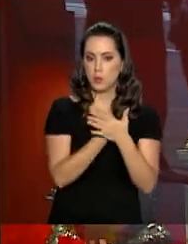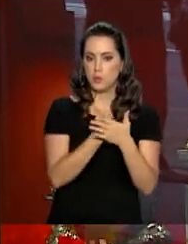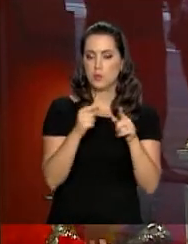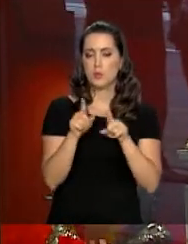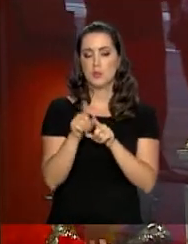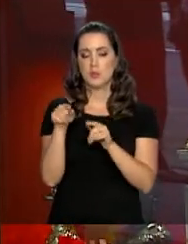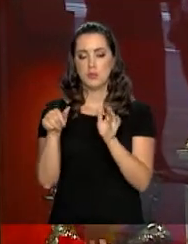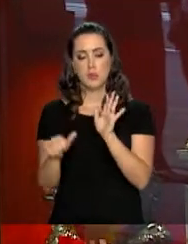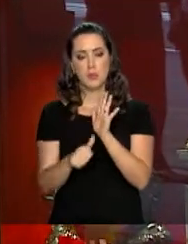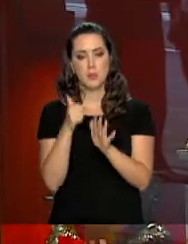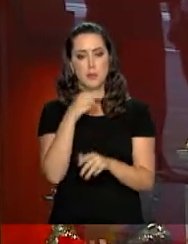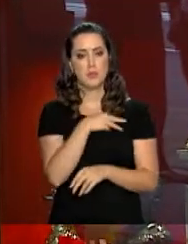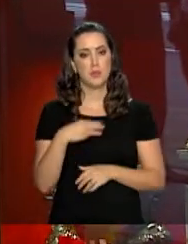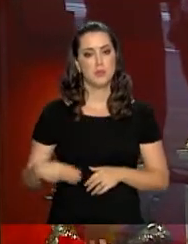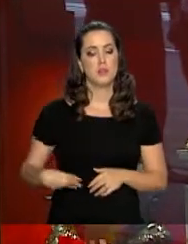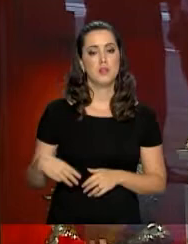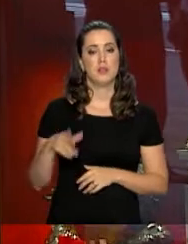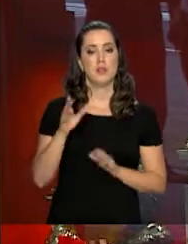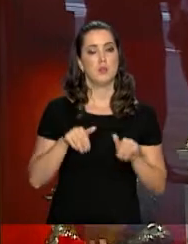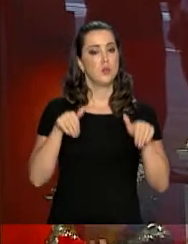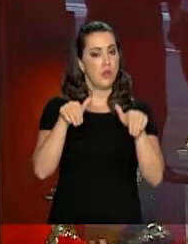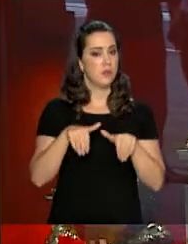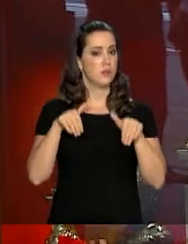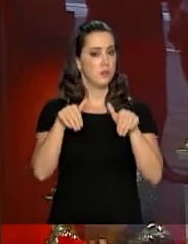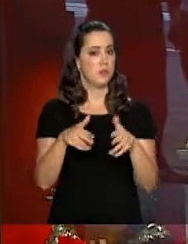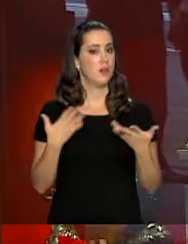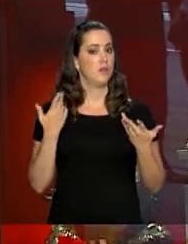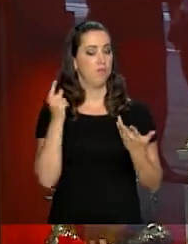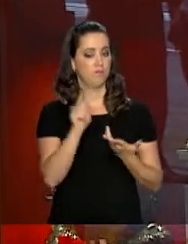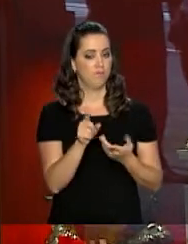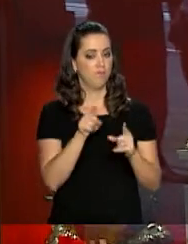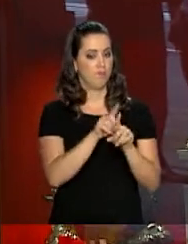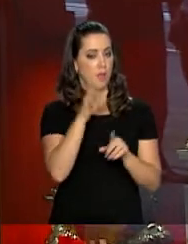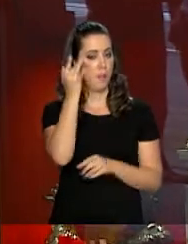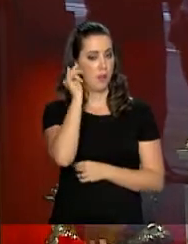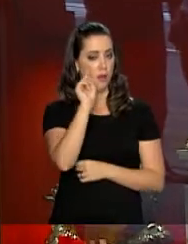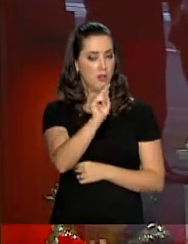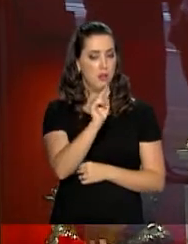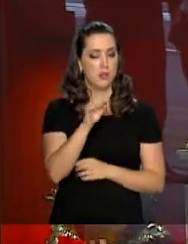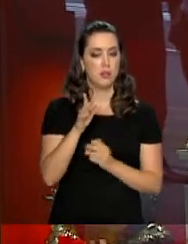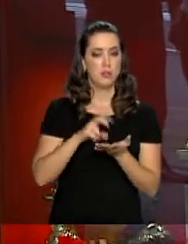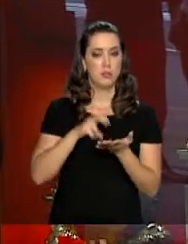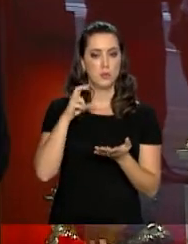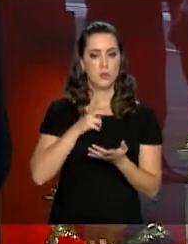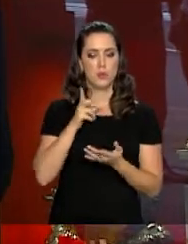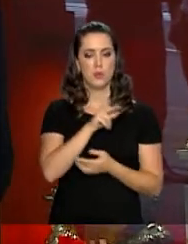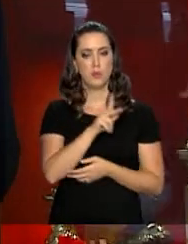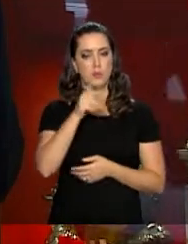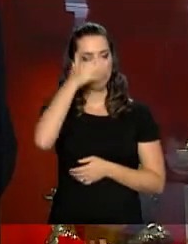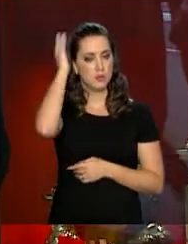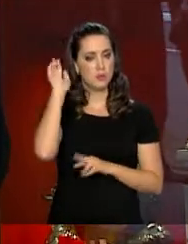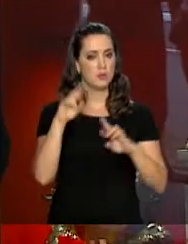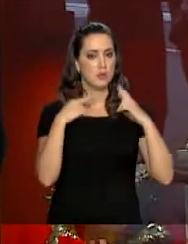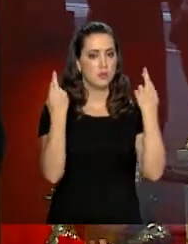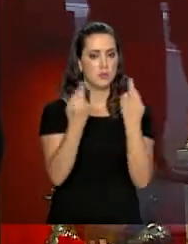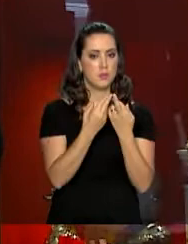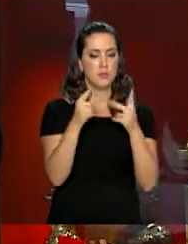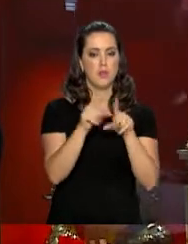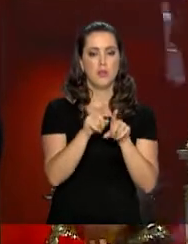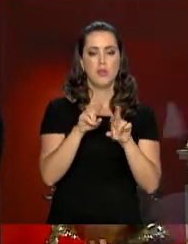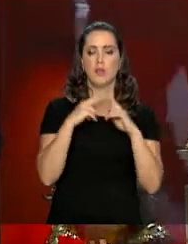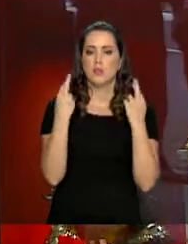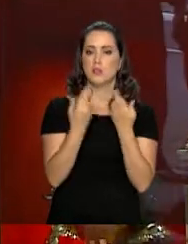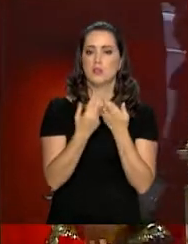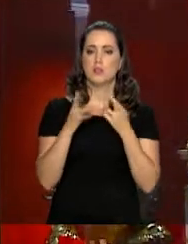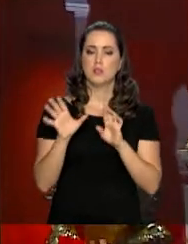com o primeiro-ministro da Austrália, Scott Morrison. Amanhã, pela manhã, Temer vai ter uma